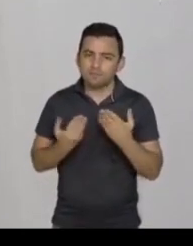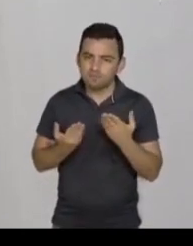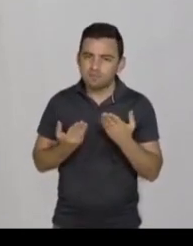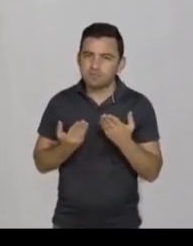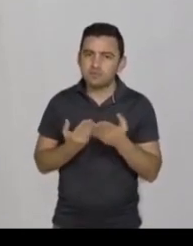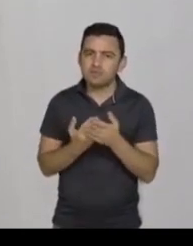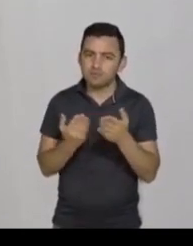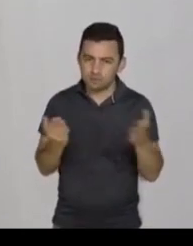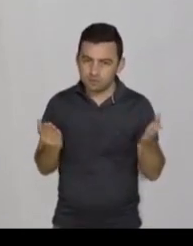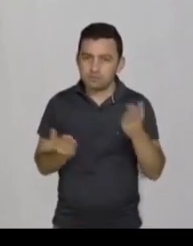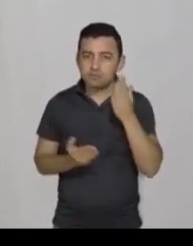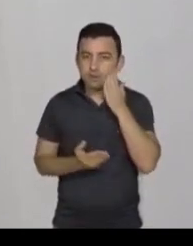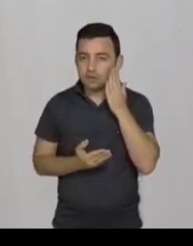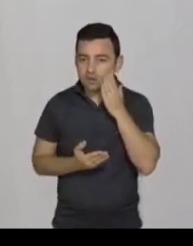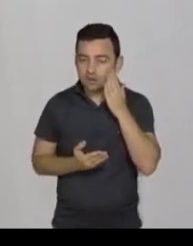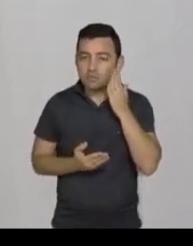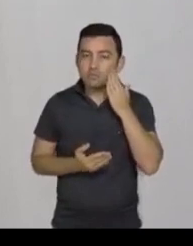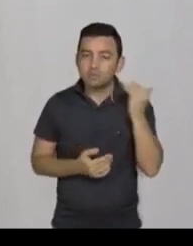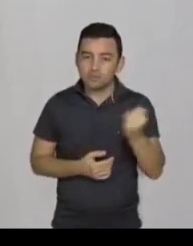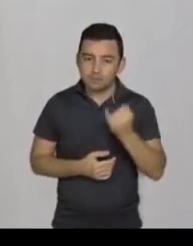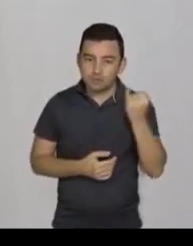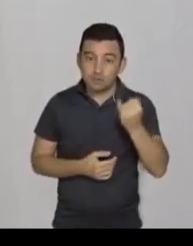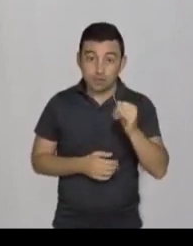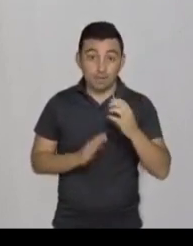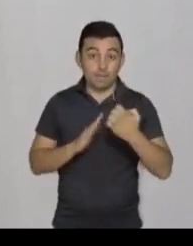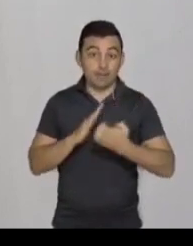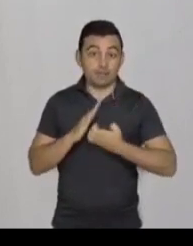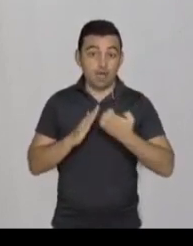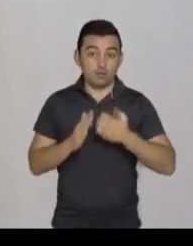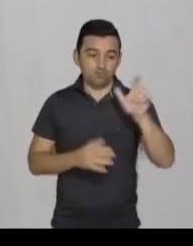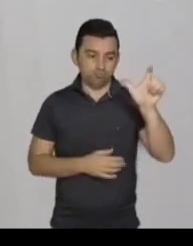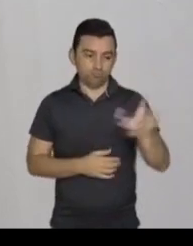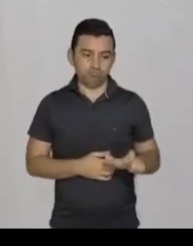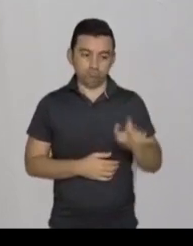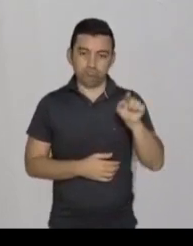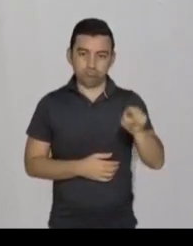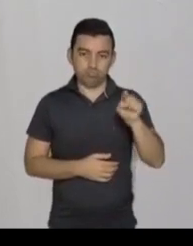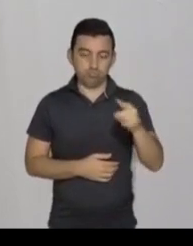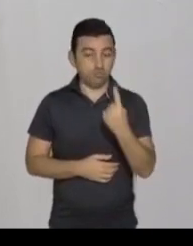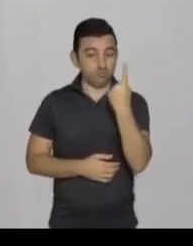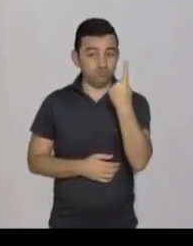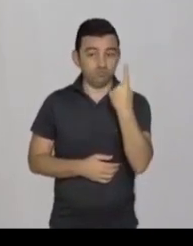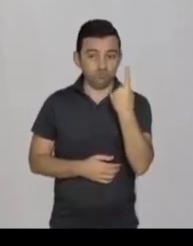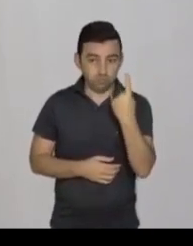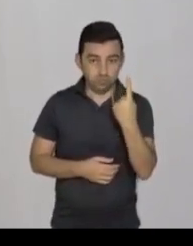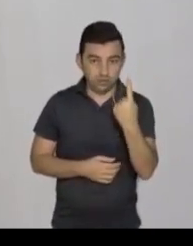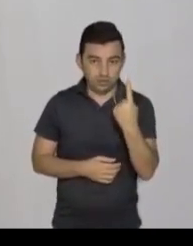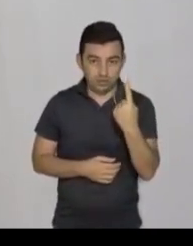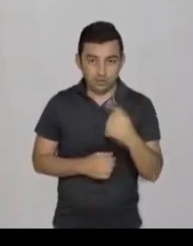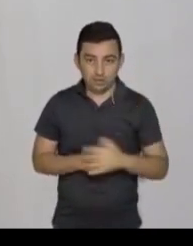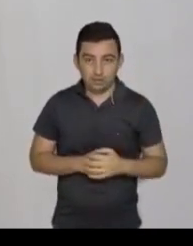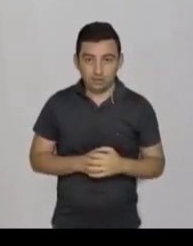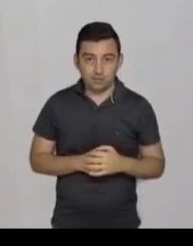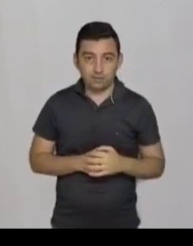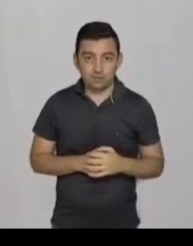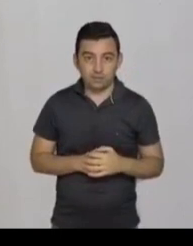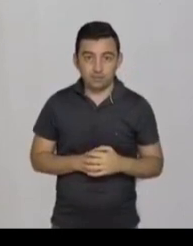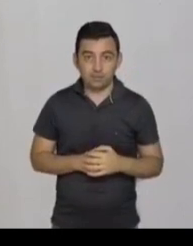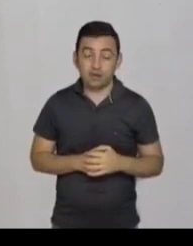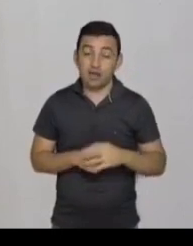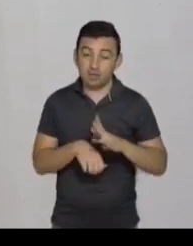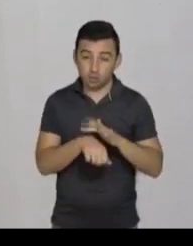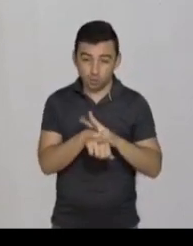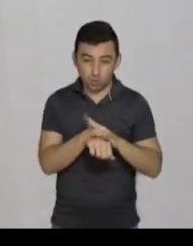o gesto quer dizer um empresário de Jaraguá do Sul devido a